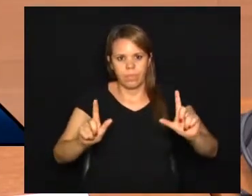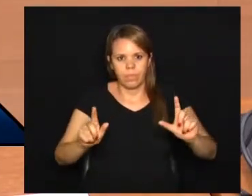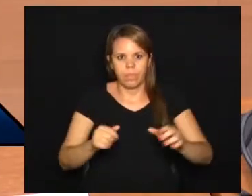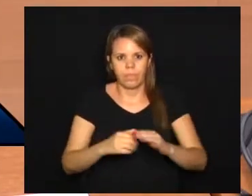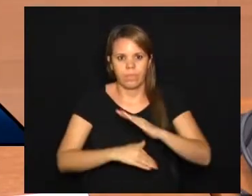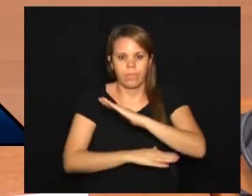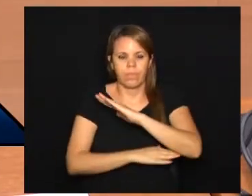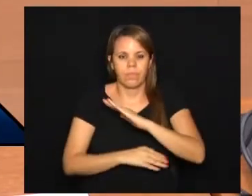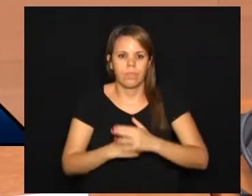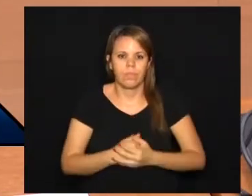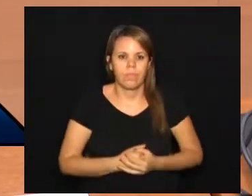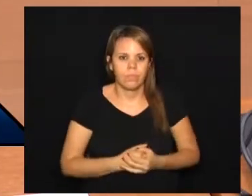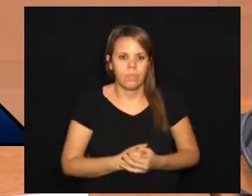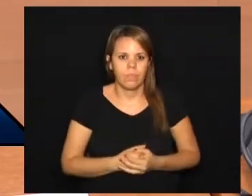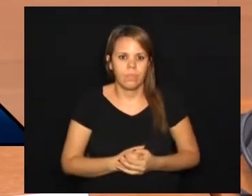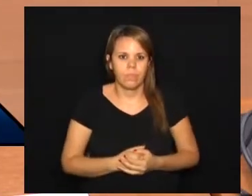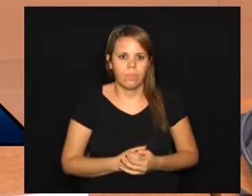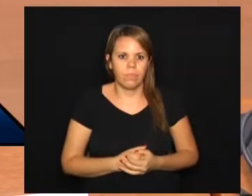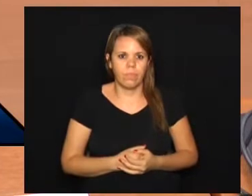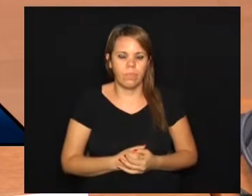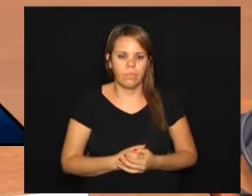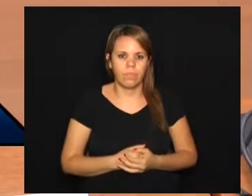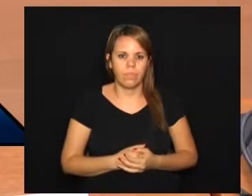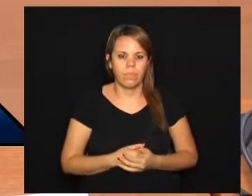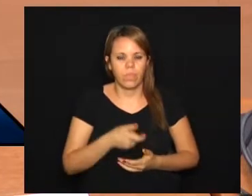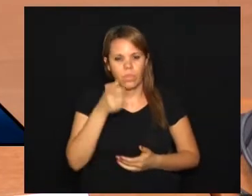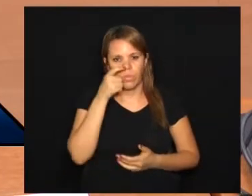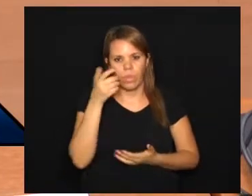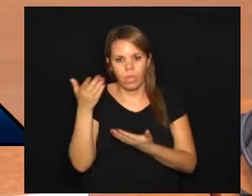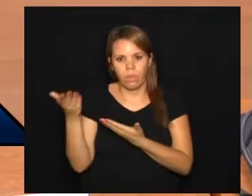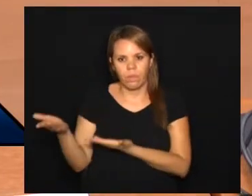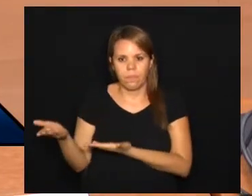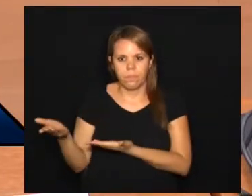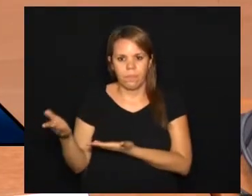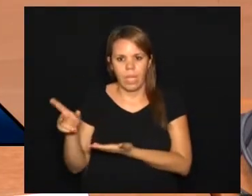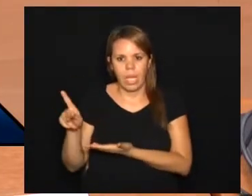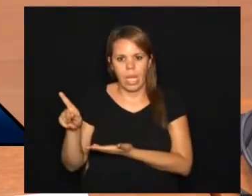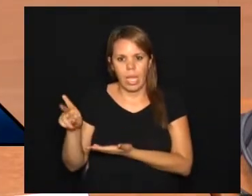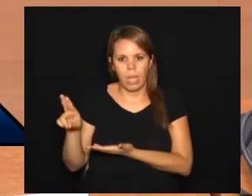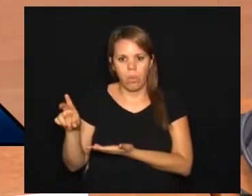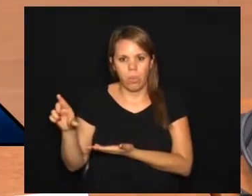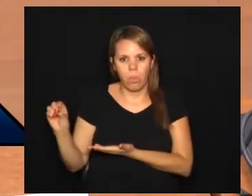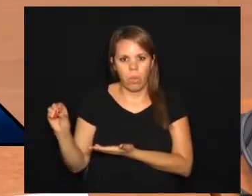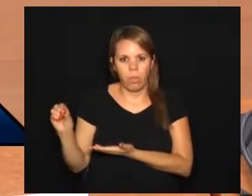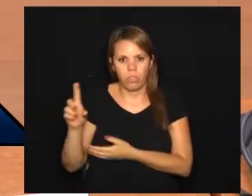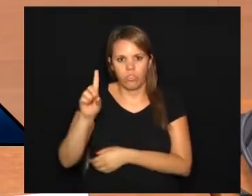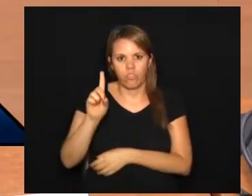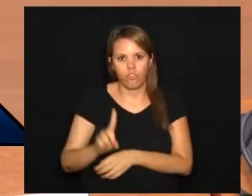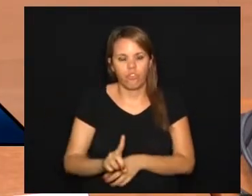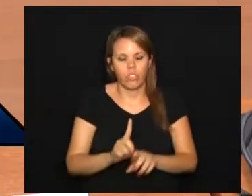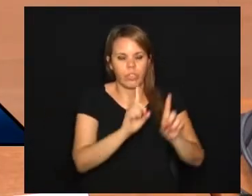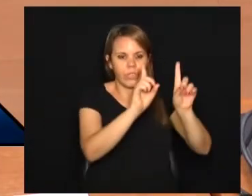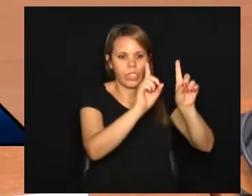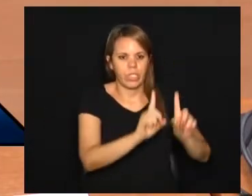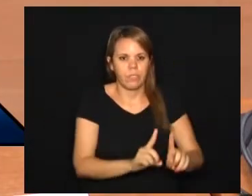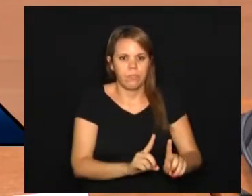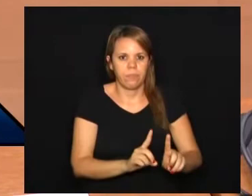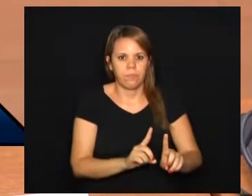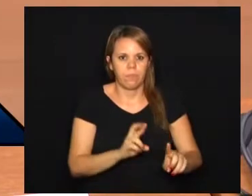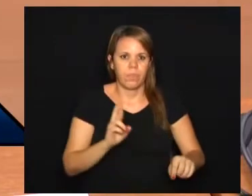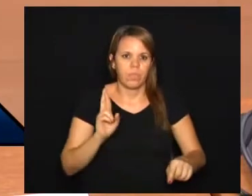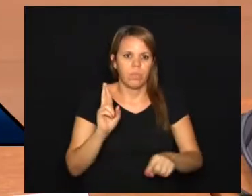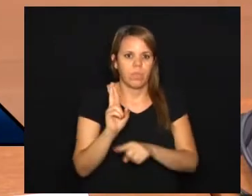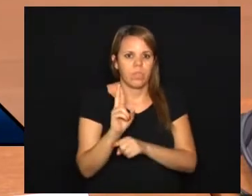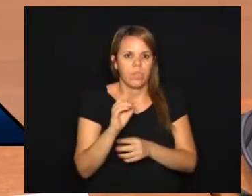pela TV Câmara. E vamos ouvir agora, então, ao Paulo, que é o nosso diretor das pessoas com deficiência, representando